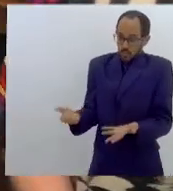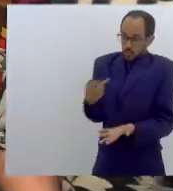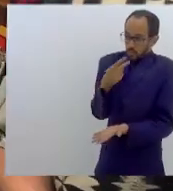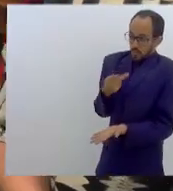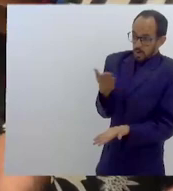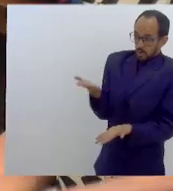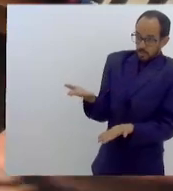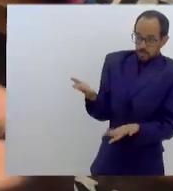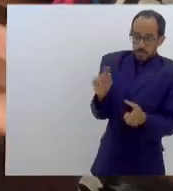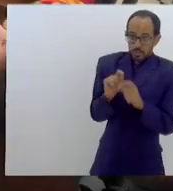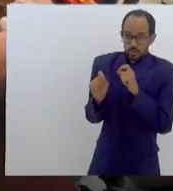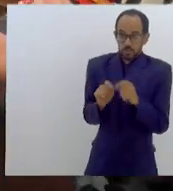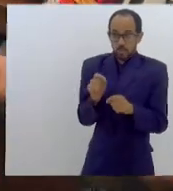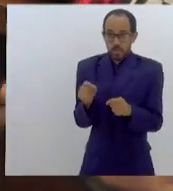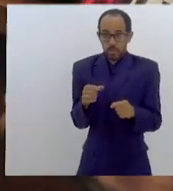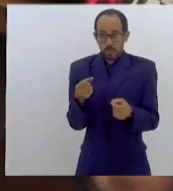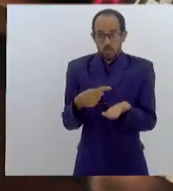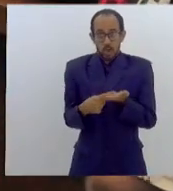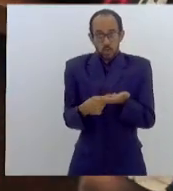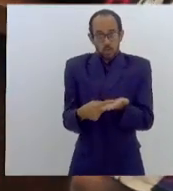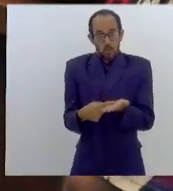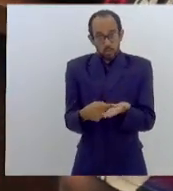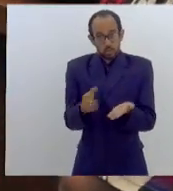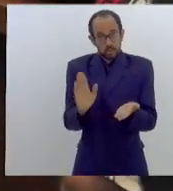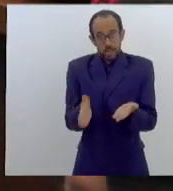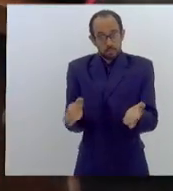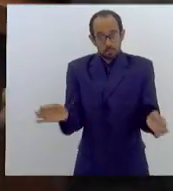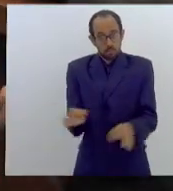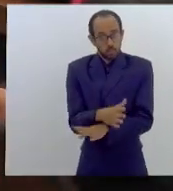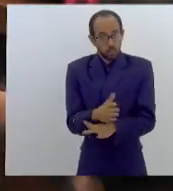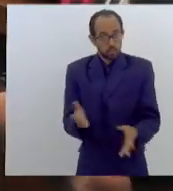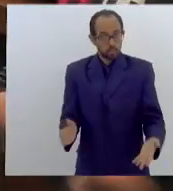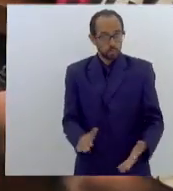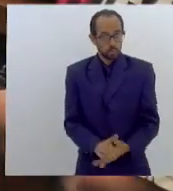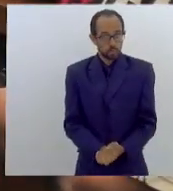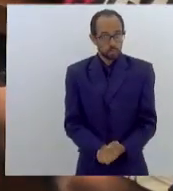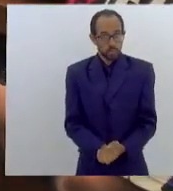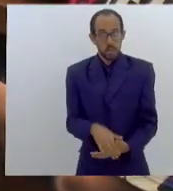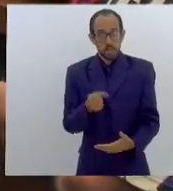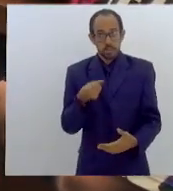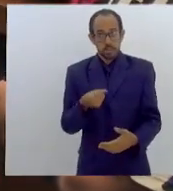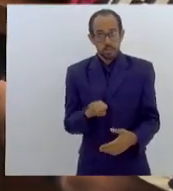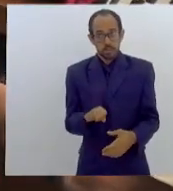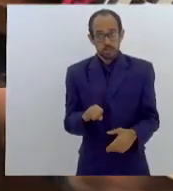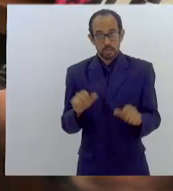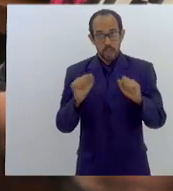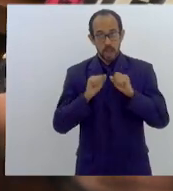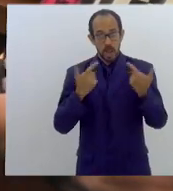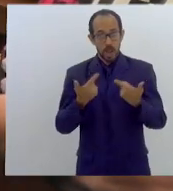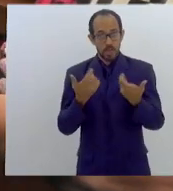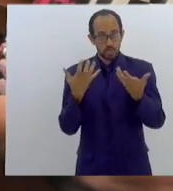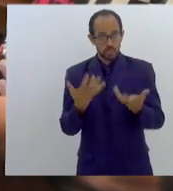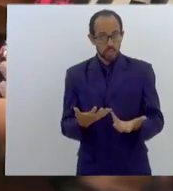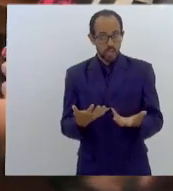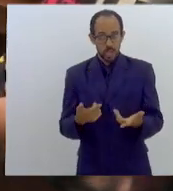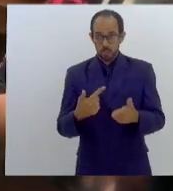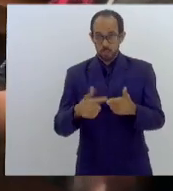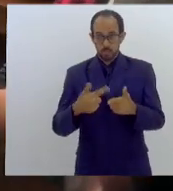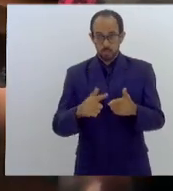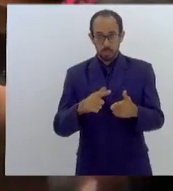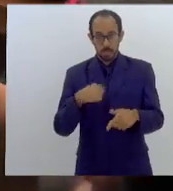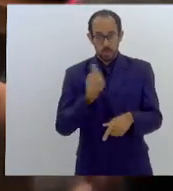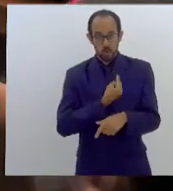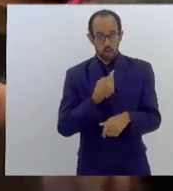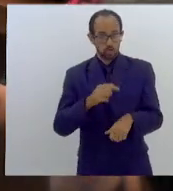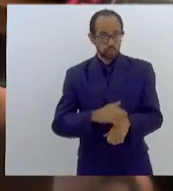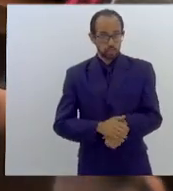primeiro momento, que o acordo foi feito. Se o parlamento vai querer ou não vai querer, é problema do parlamento. Então, da